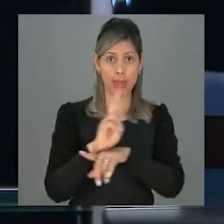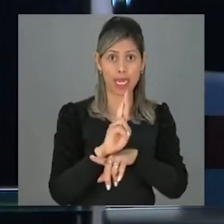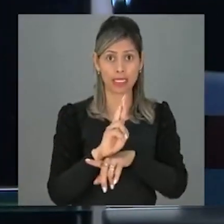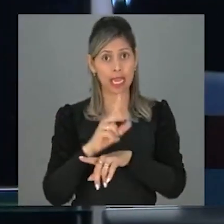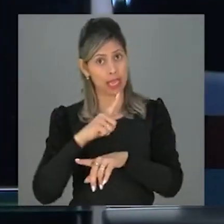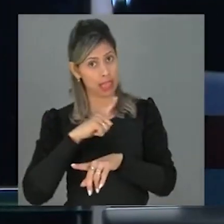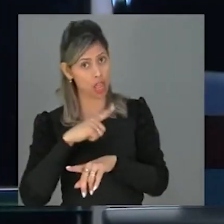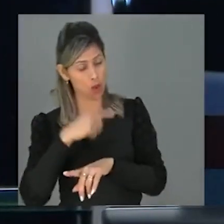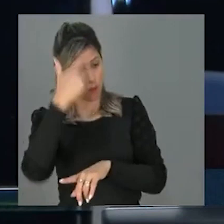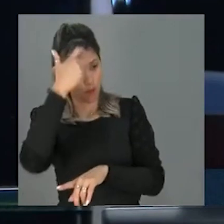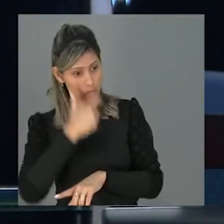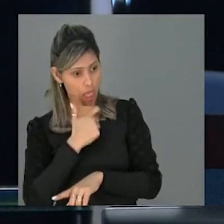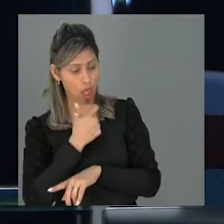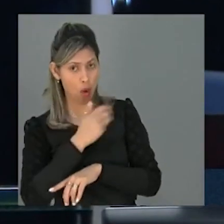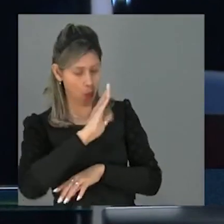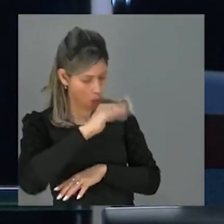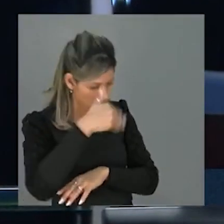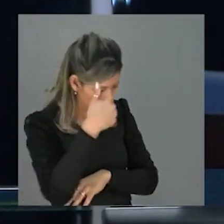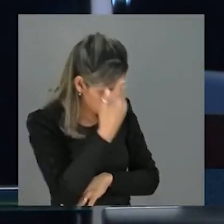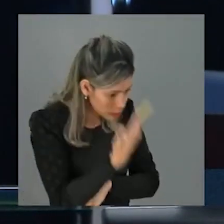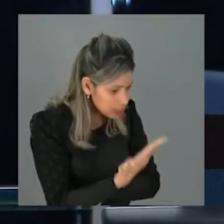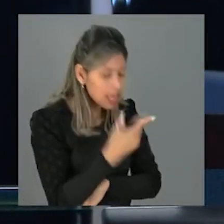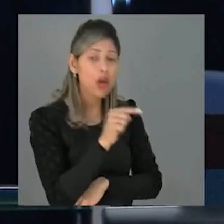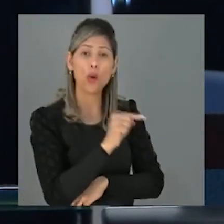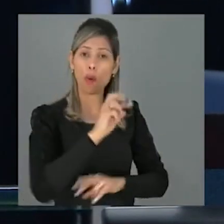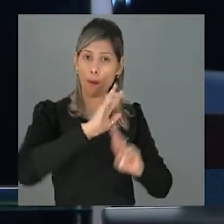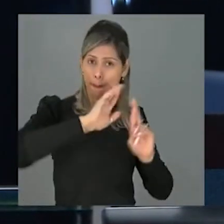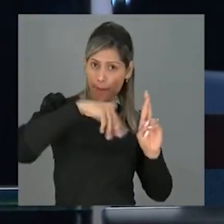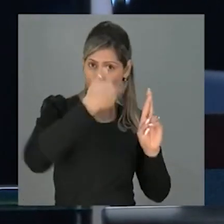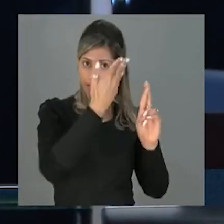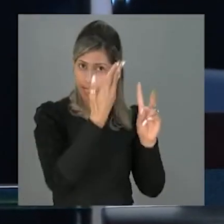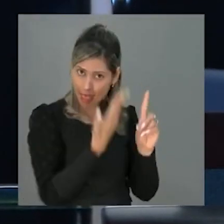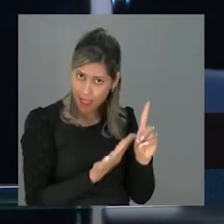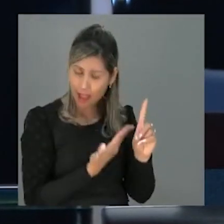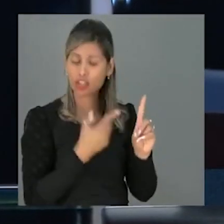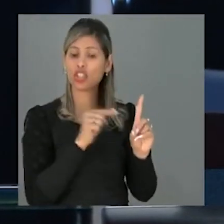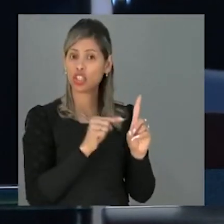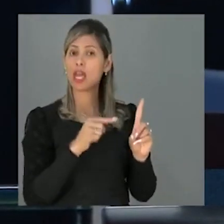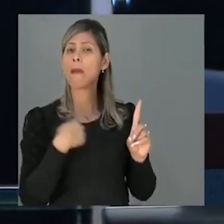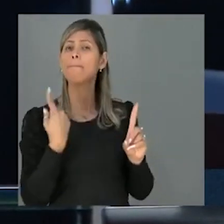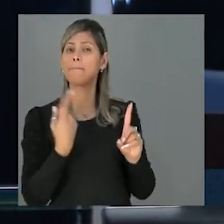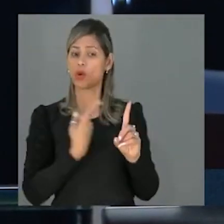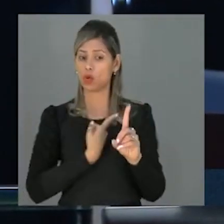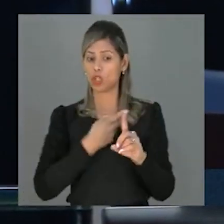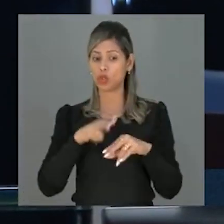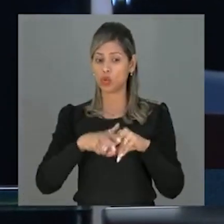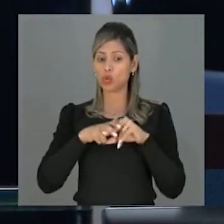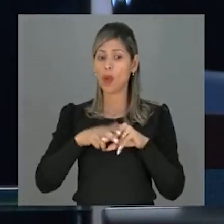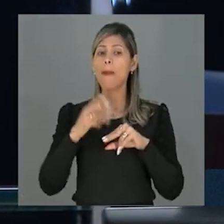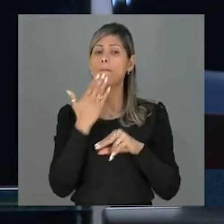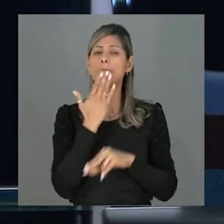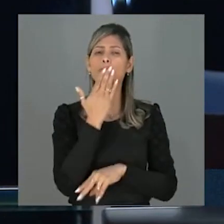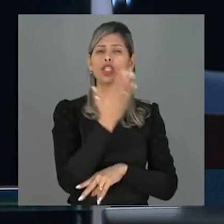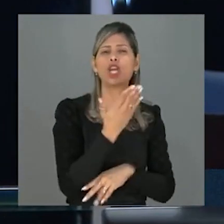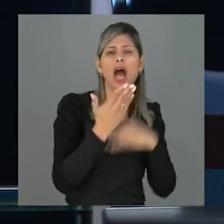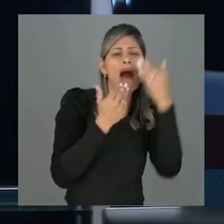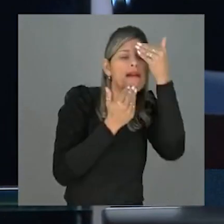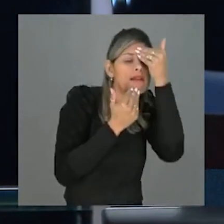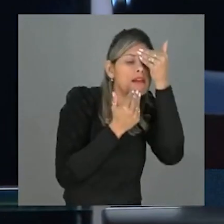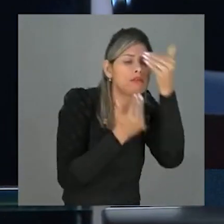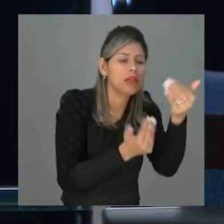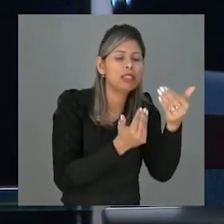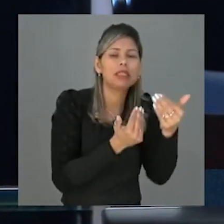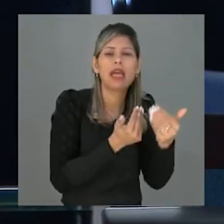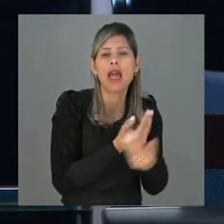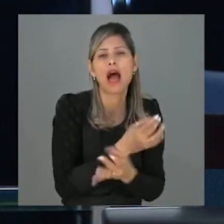as homenagens. Nós, senadores, agradecemos o apoio e dedicação de todos. Quero dizer